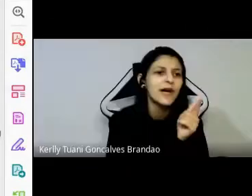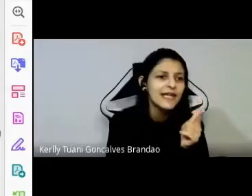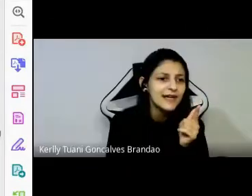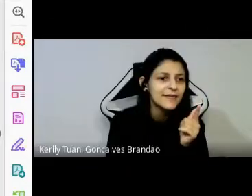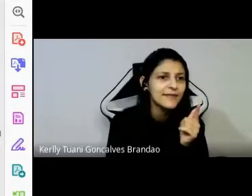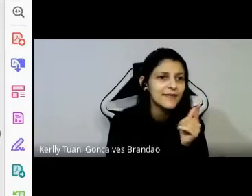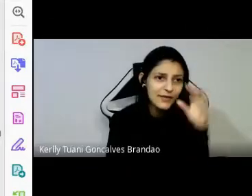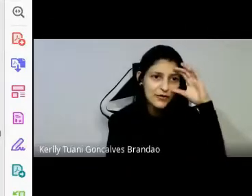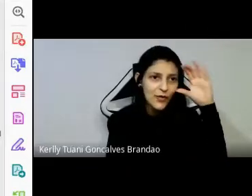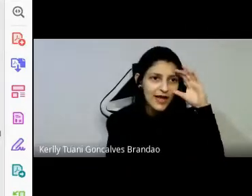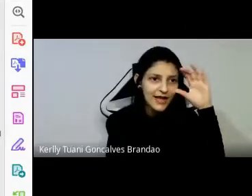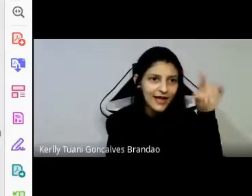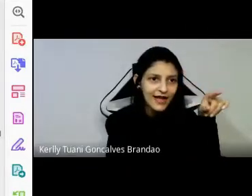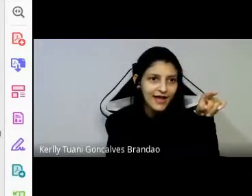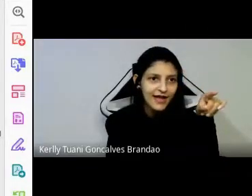Joana.